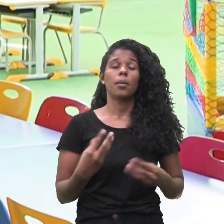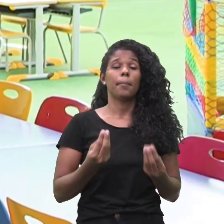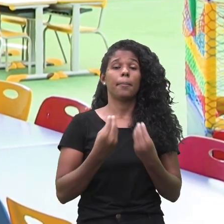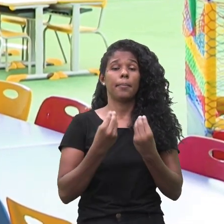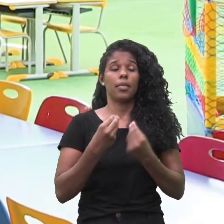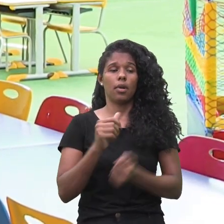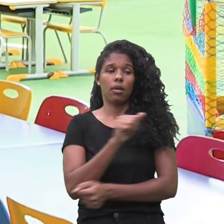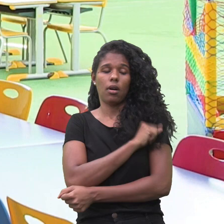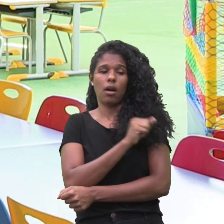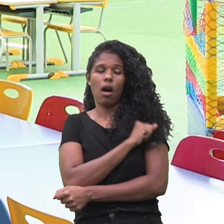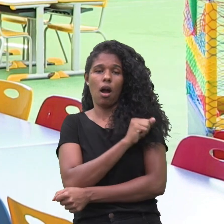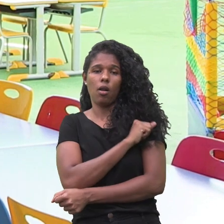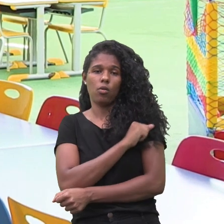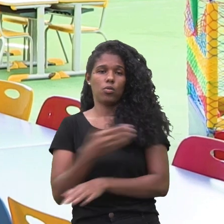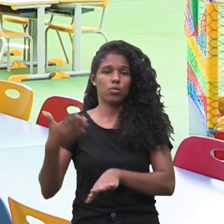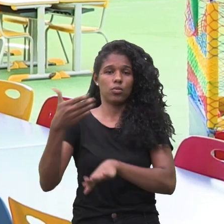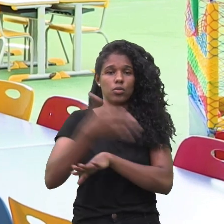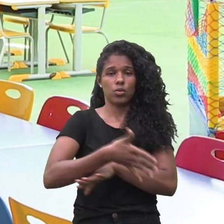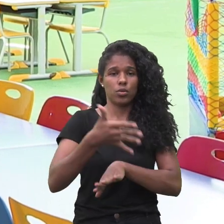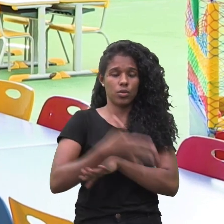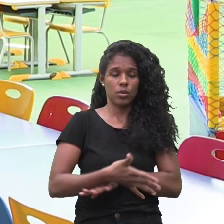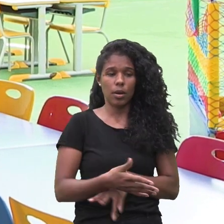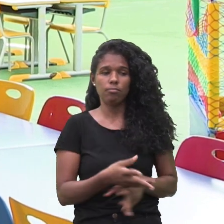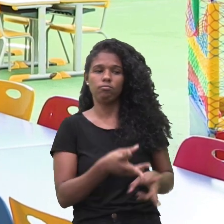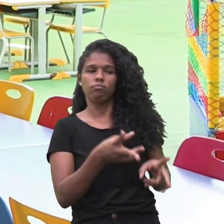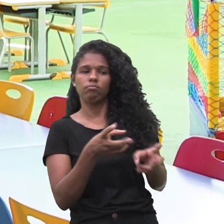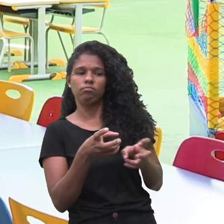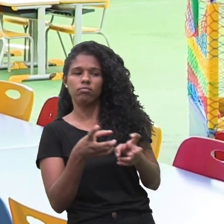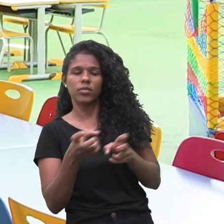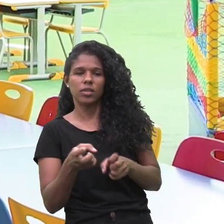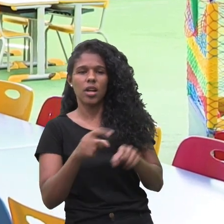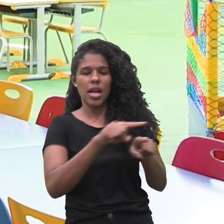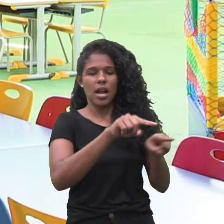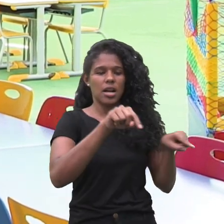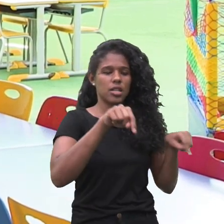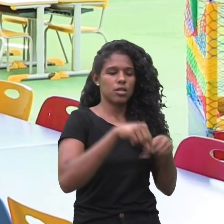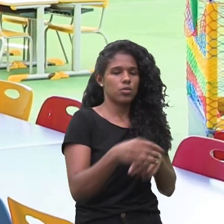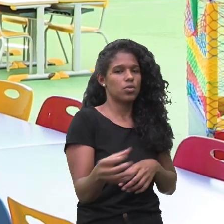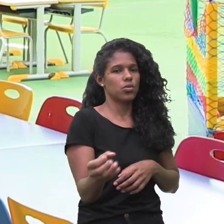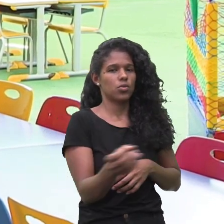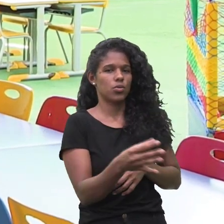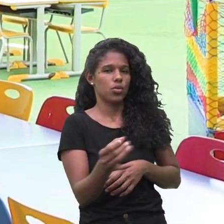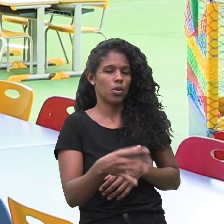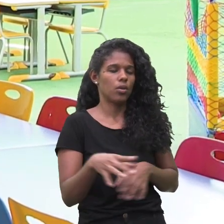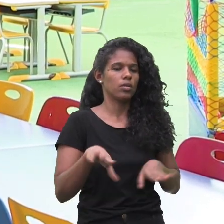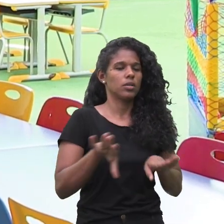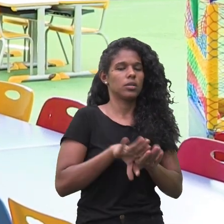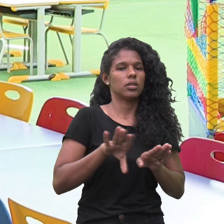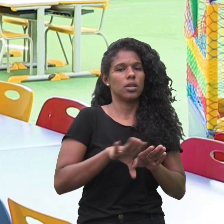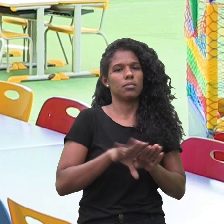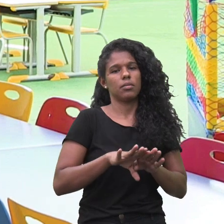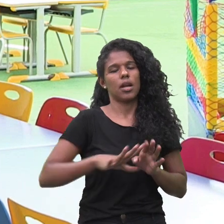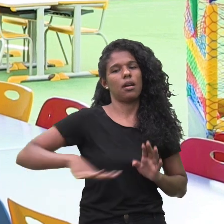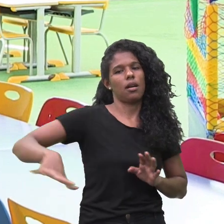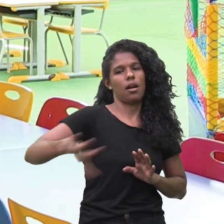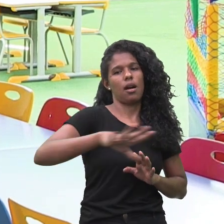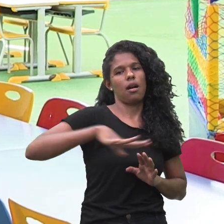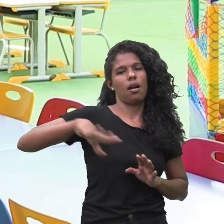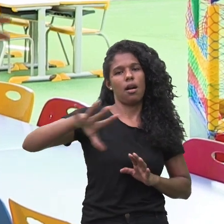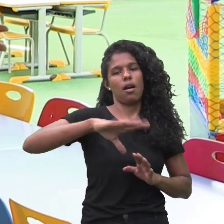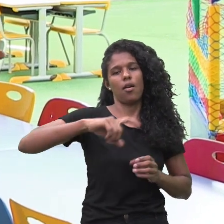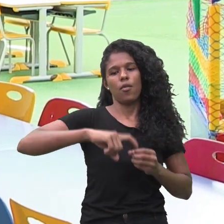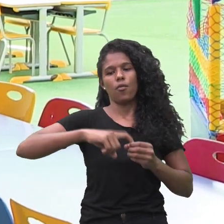externa, nas salas de aula, pintamos as salas, essas áreas externas toda da instituição,